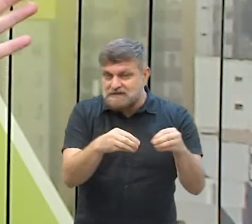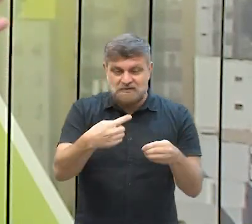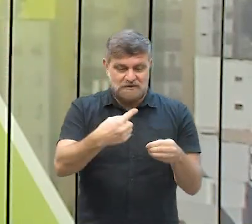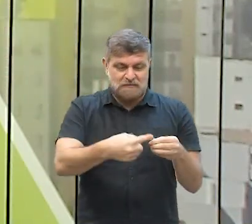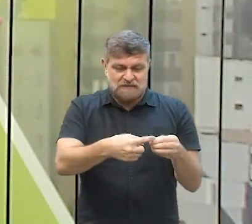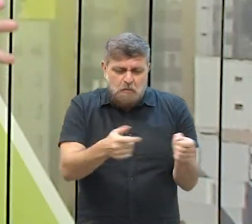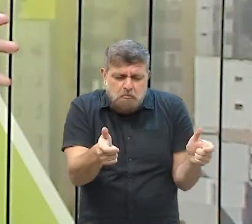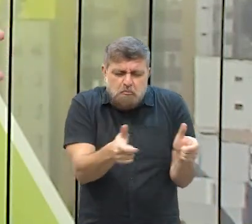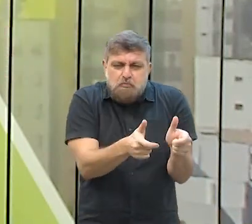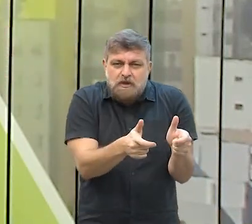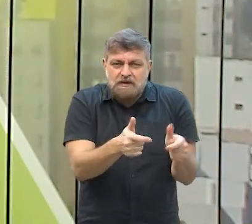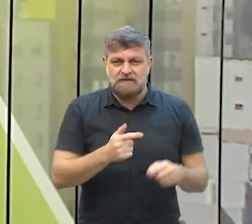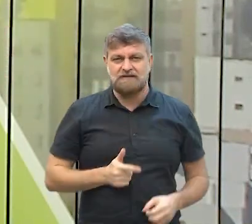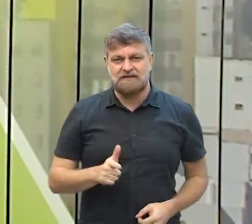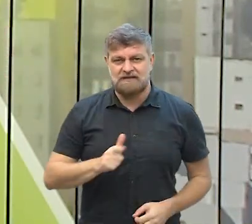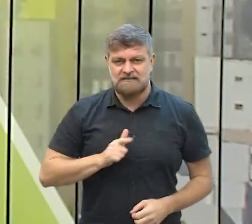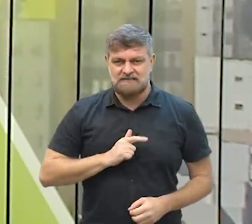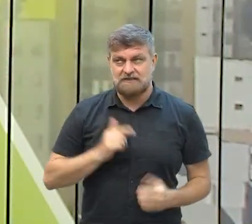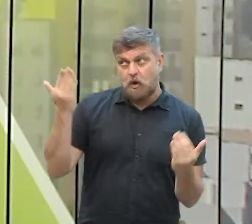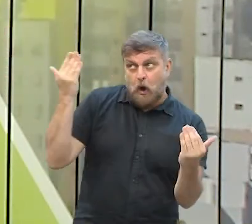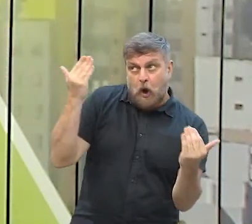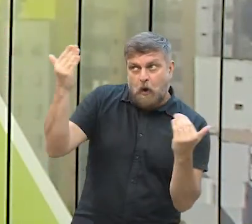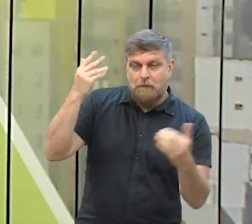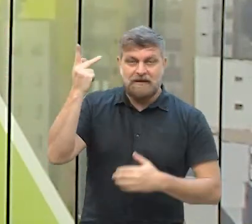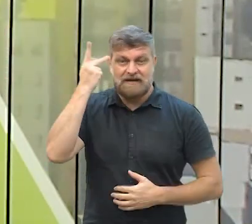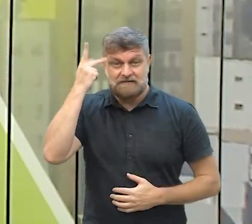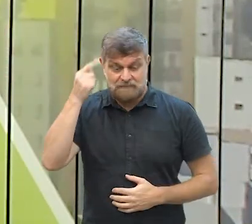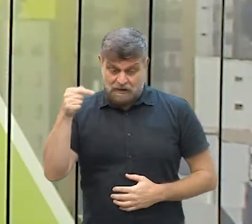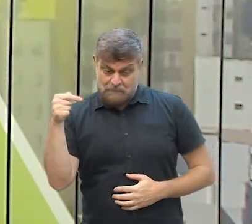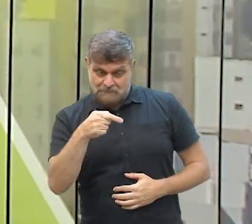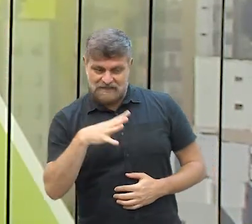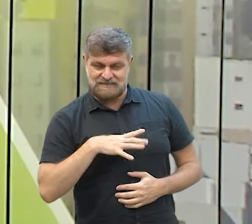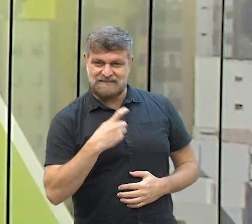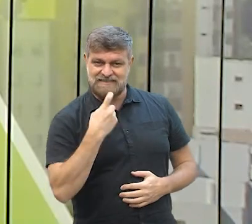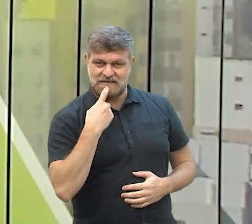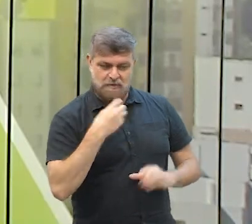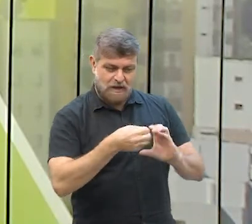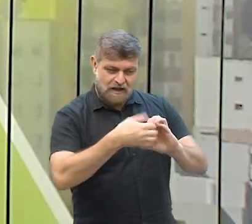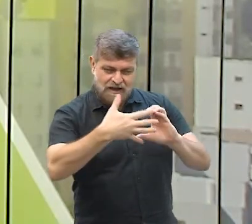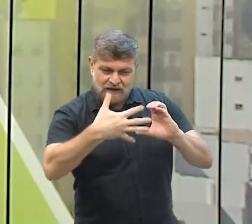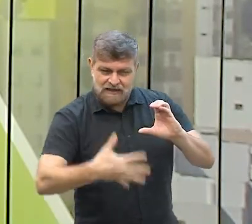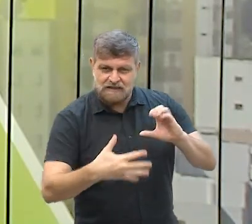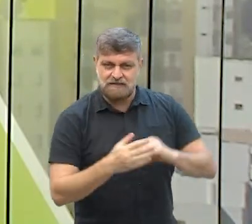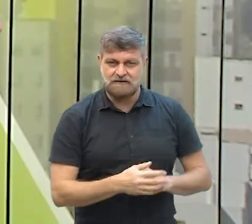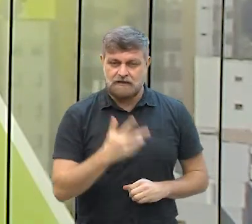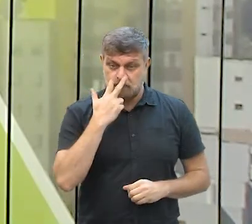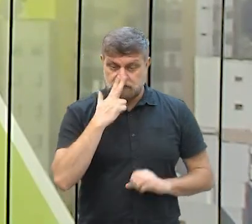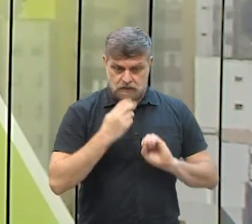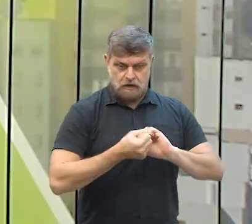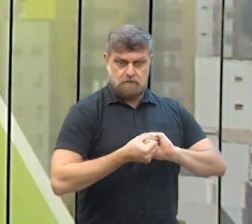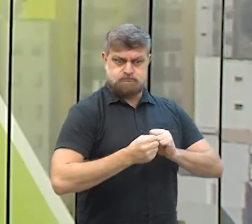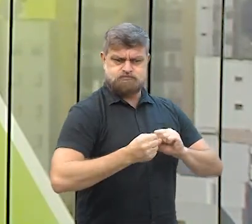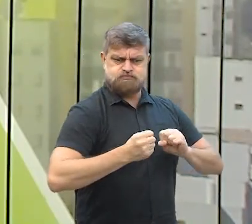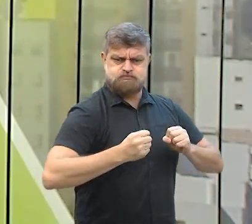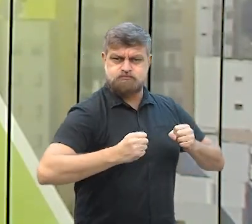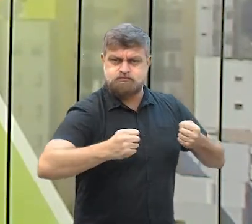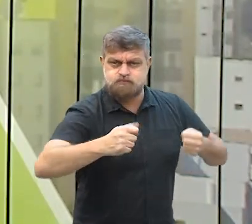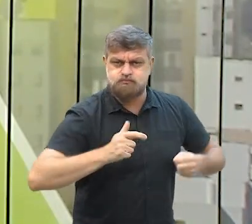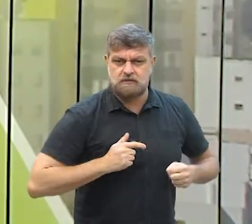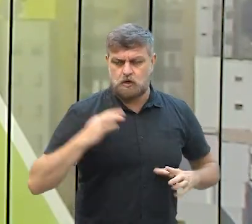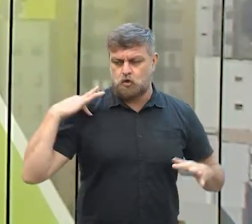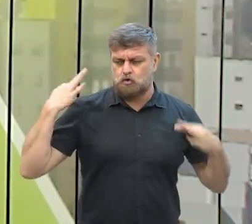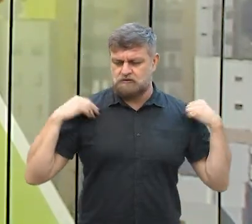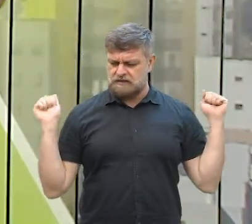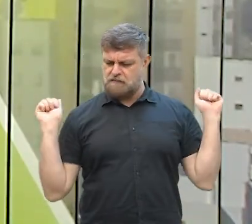interior, uma cidade muito menor do que São Paulo, mas com uma característica talvez de cidade grande também, com